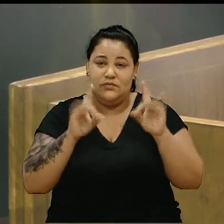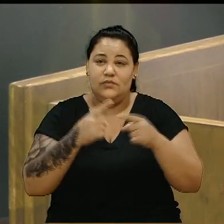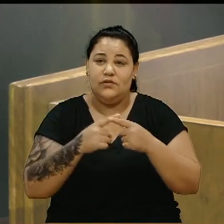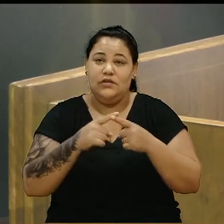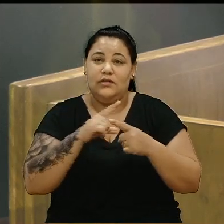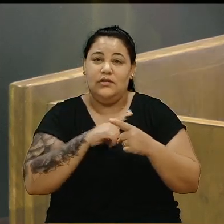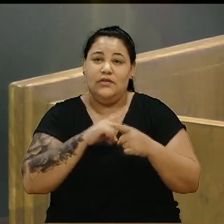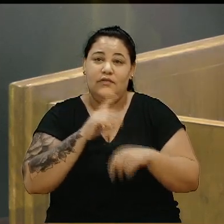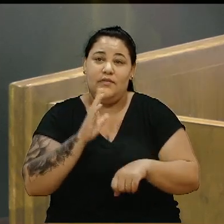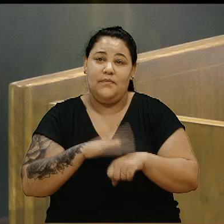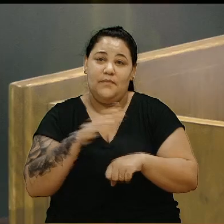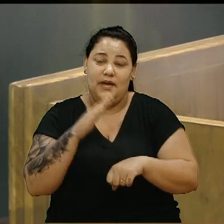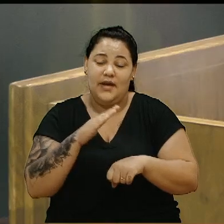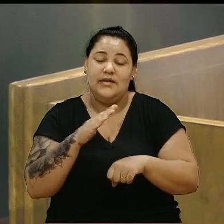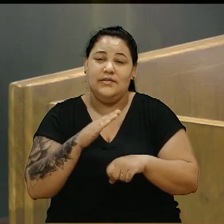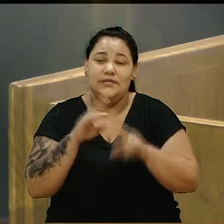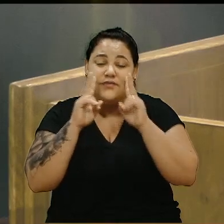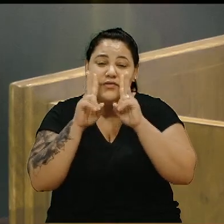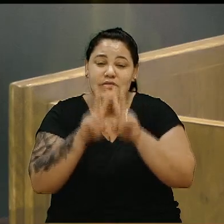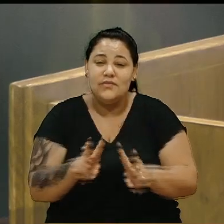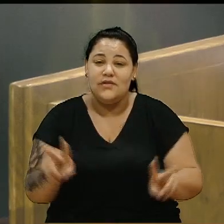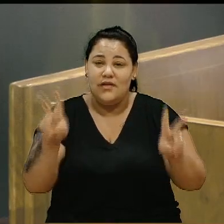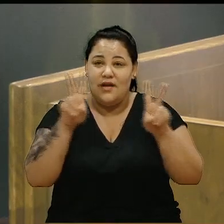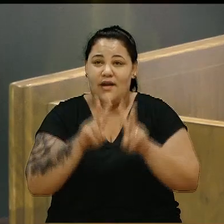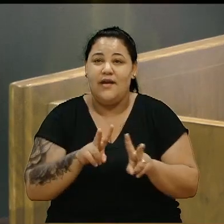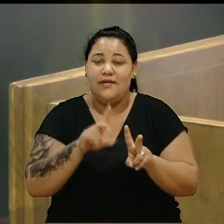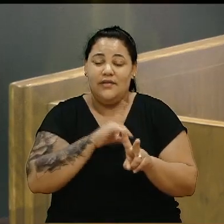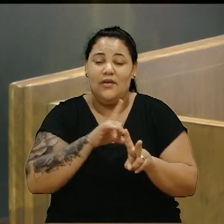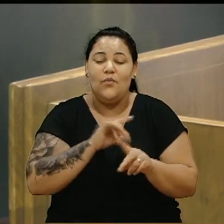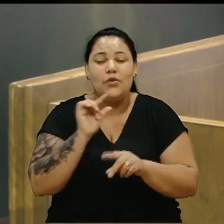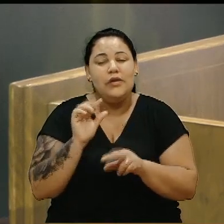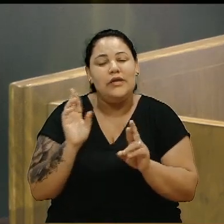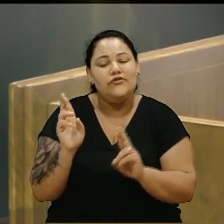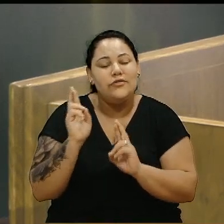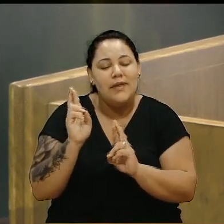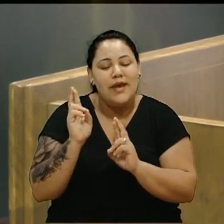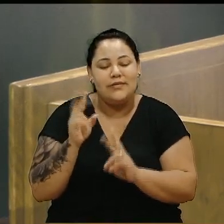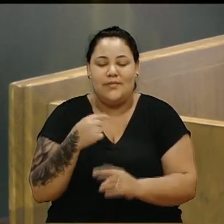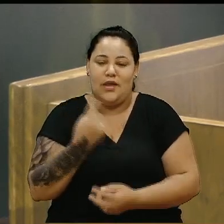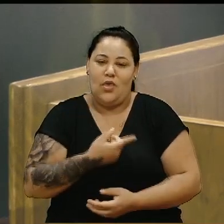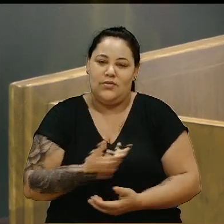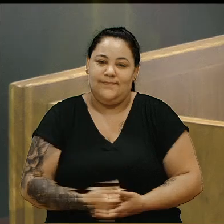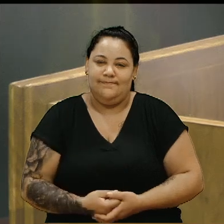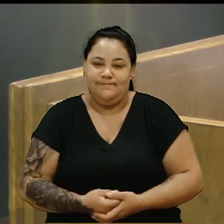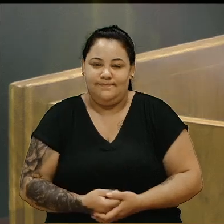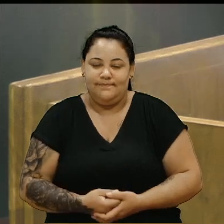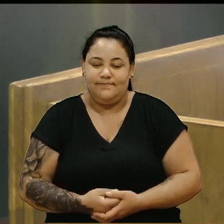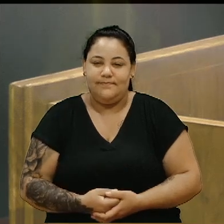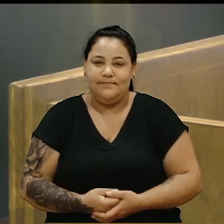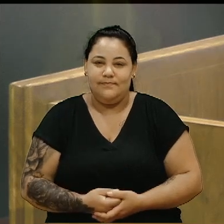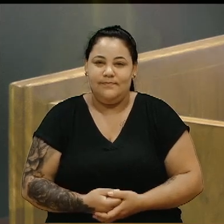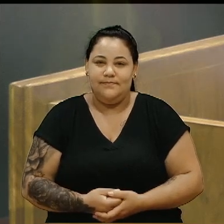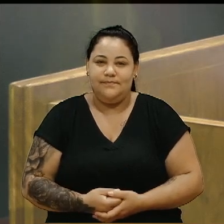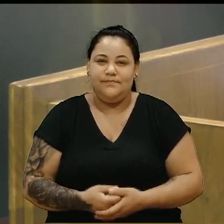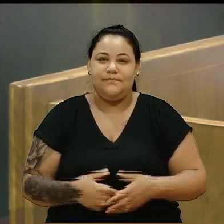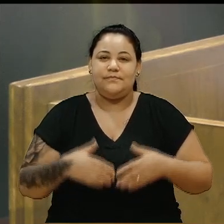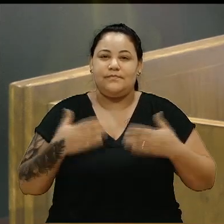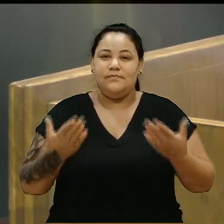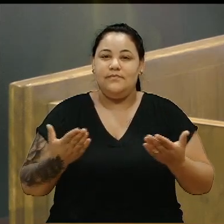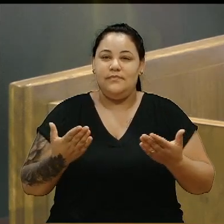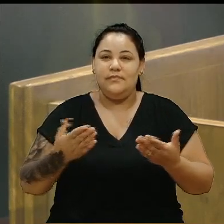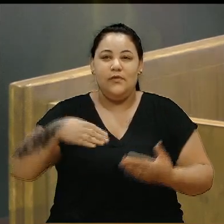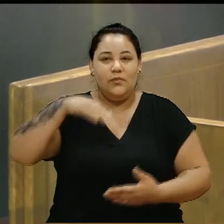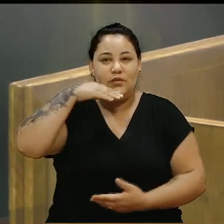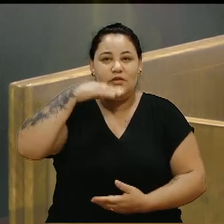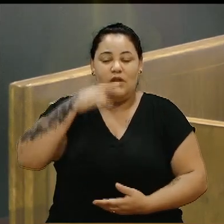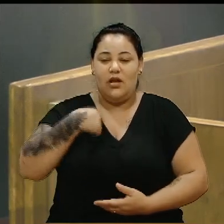visibilidade, deu luz ao final do túnel para o nosso caminho. Então, ele foi a nossa luz